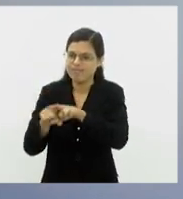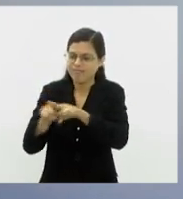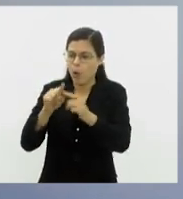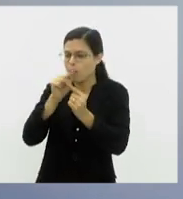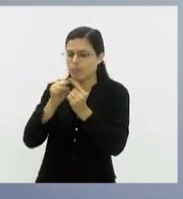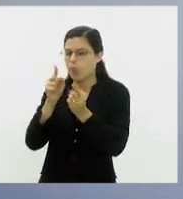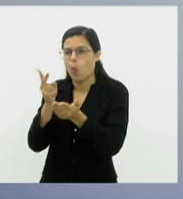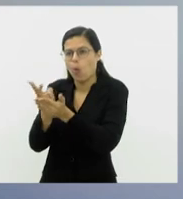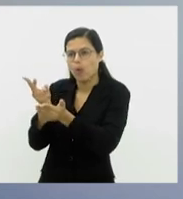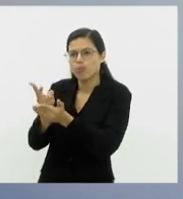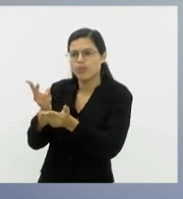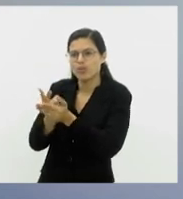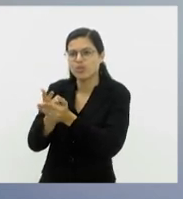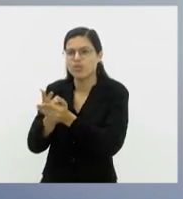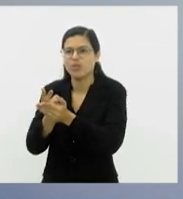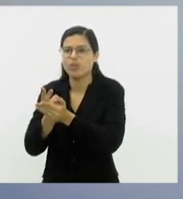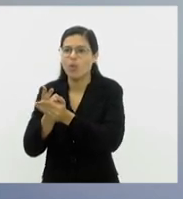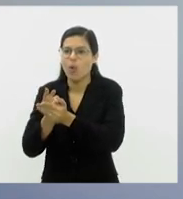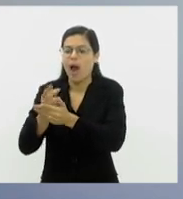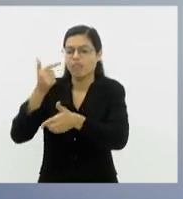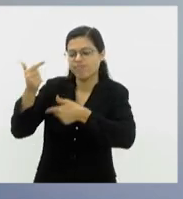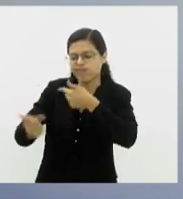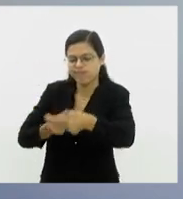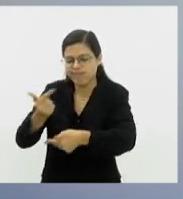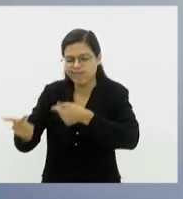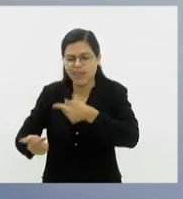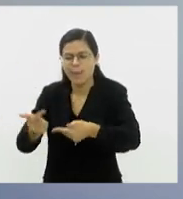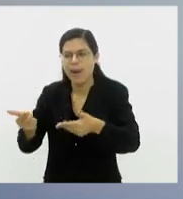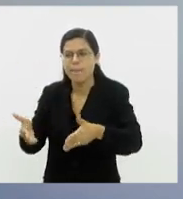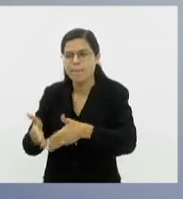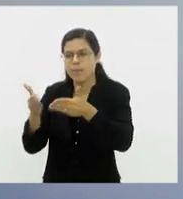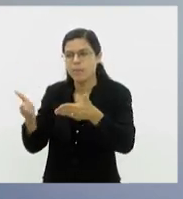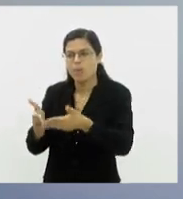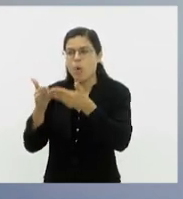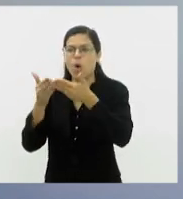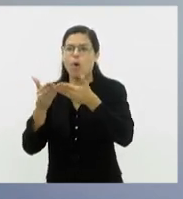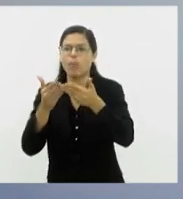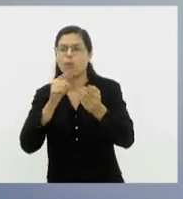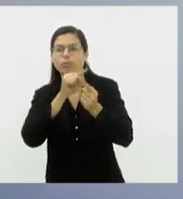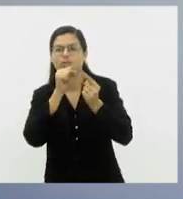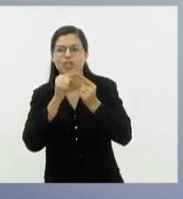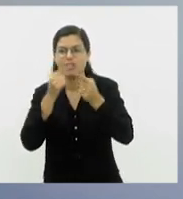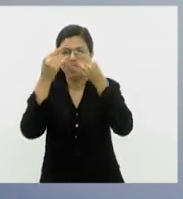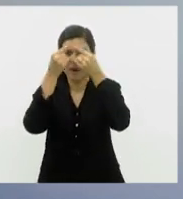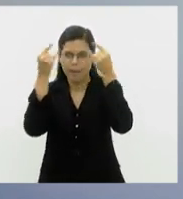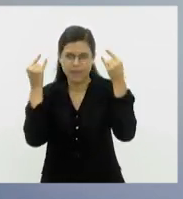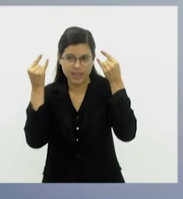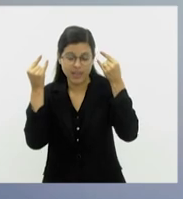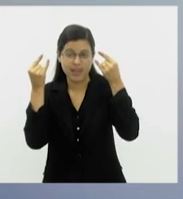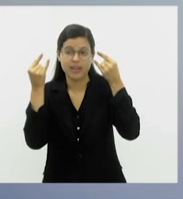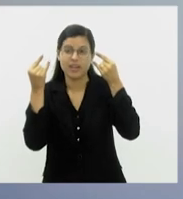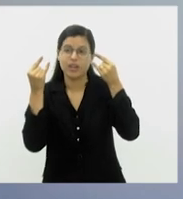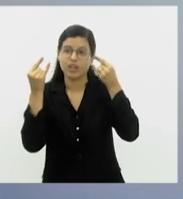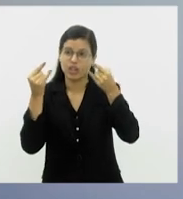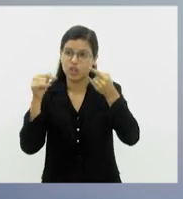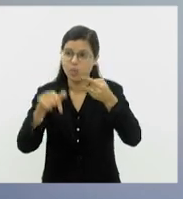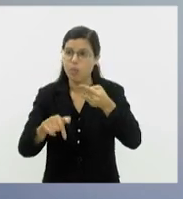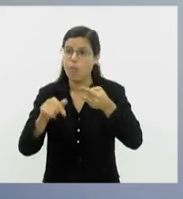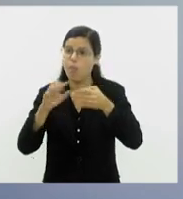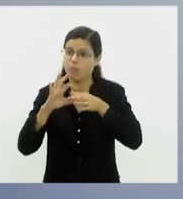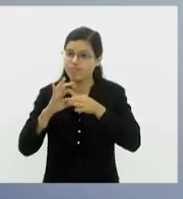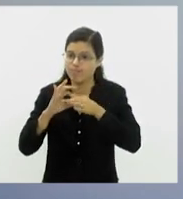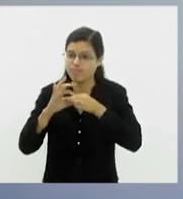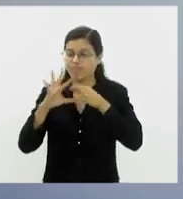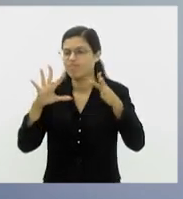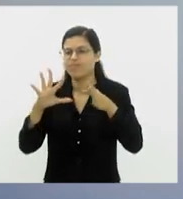dispersão de força de trabalho nos moldes de um capitalismo agora entre aspas liberado da sua parte detrator que é